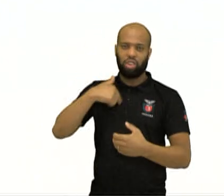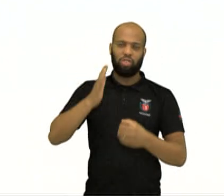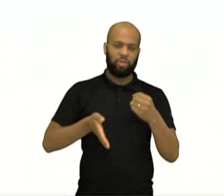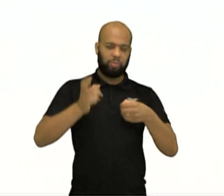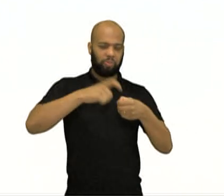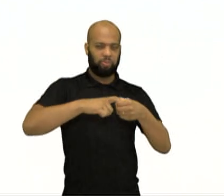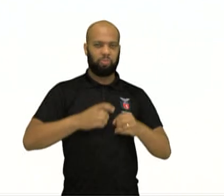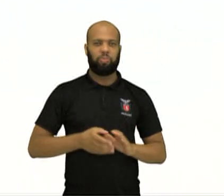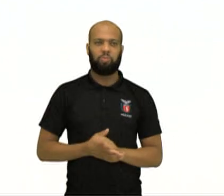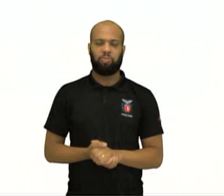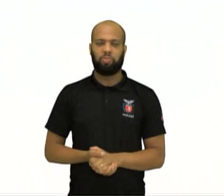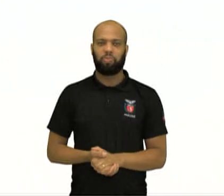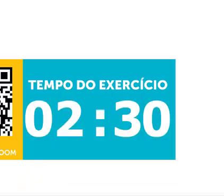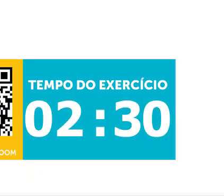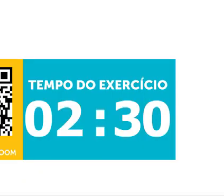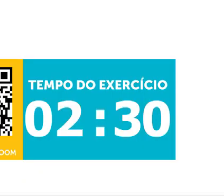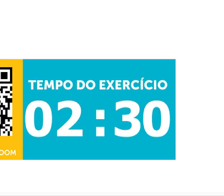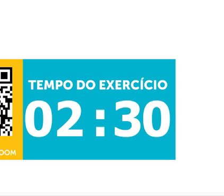daqui a pouco.